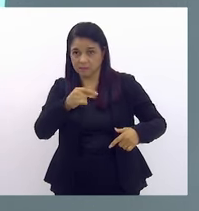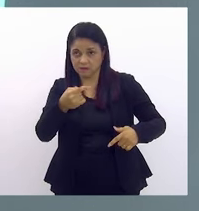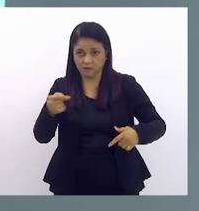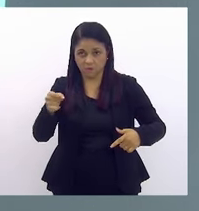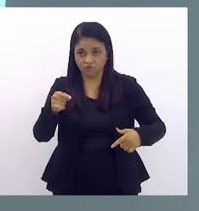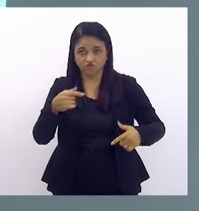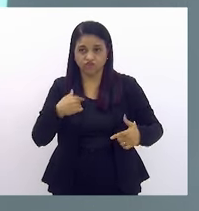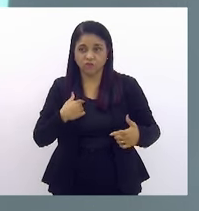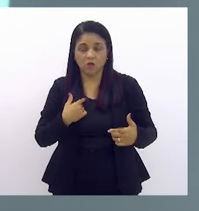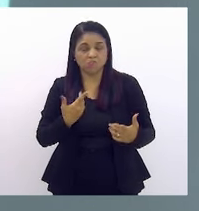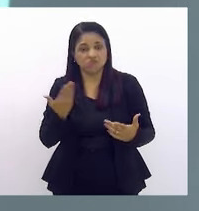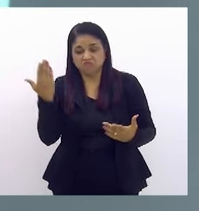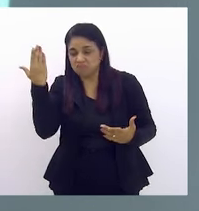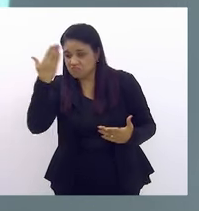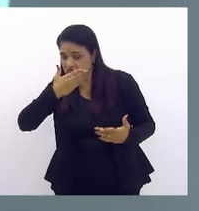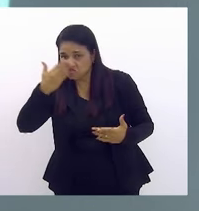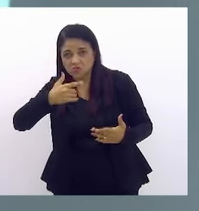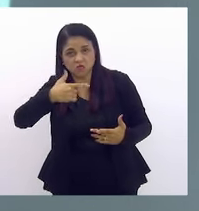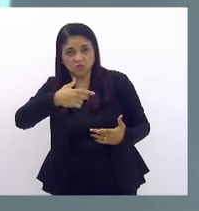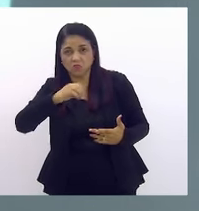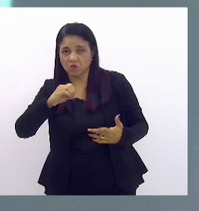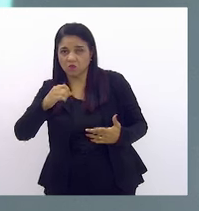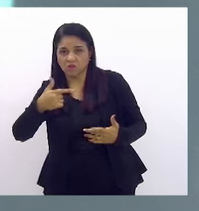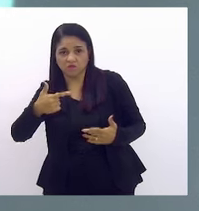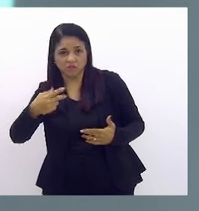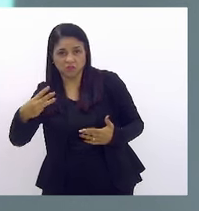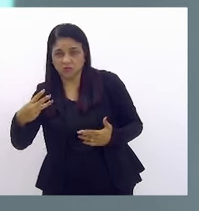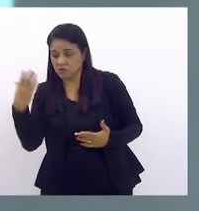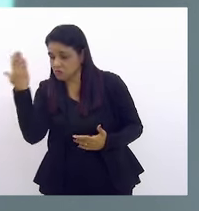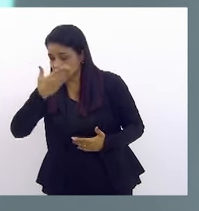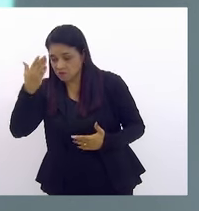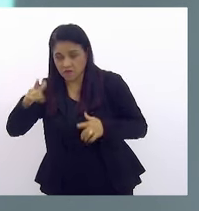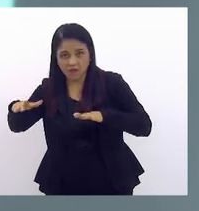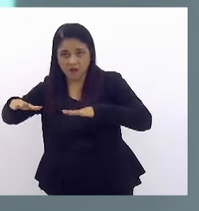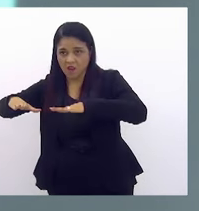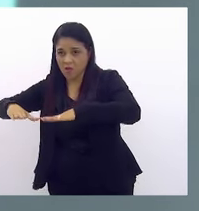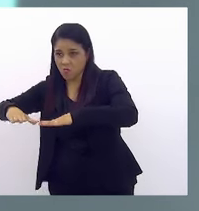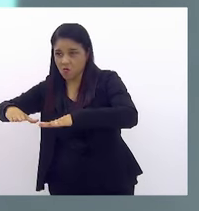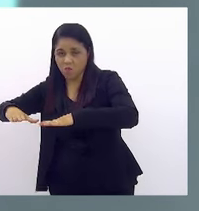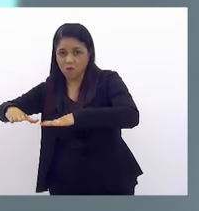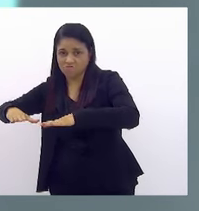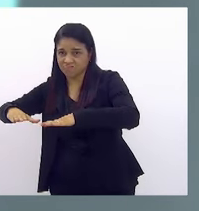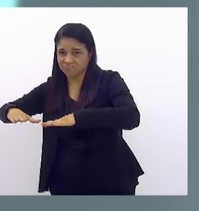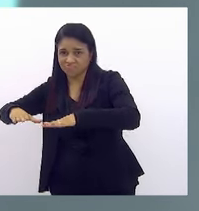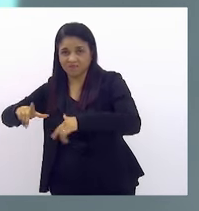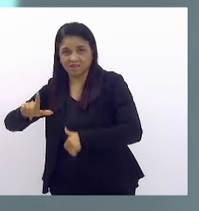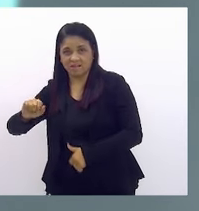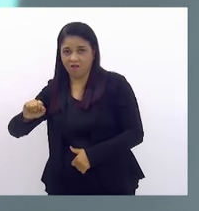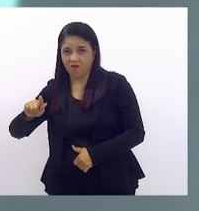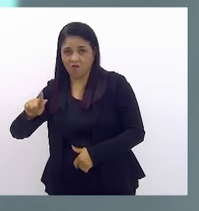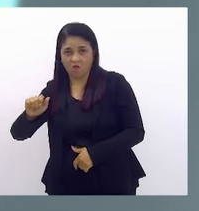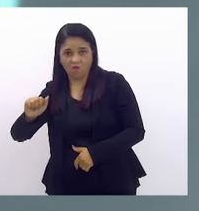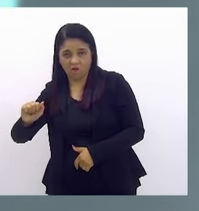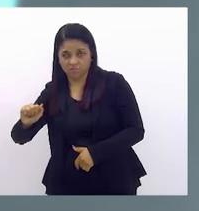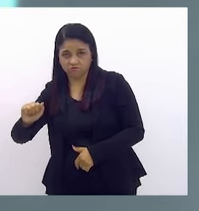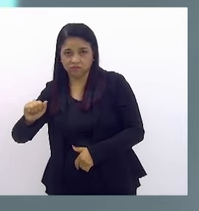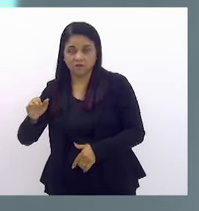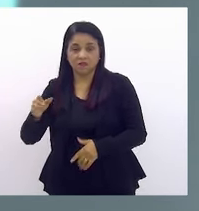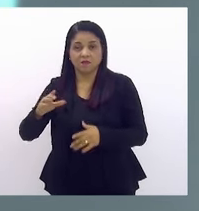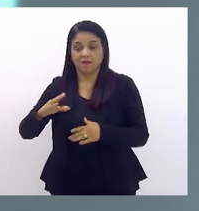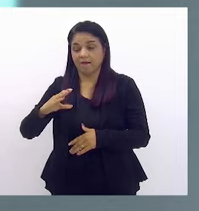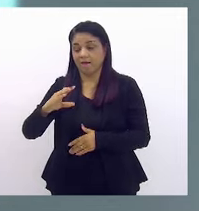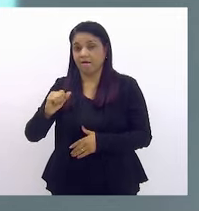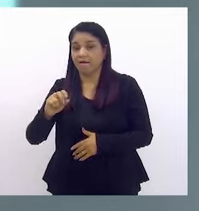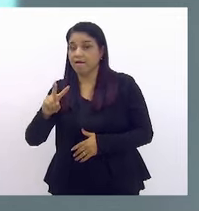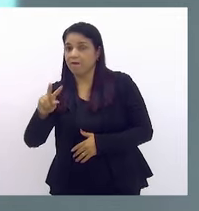mais definir o que é a Lagoa Brava e o que é a cava de mineração. Tá? Eu vou mostrar para vocês o que